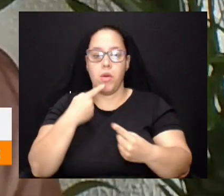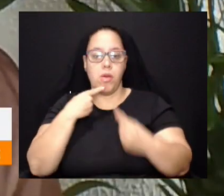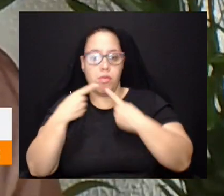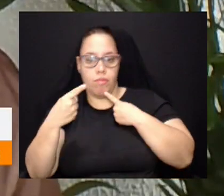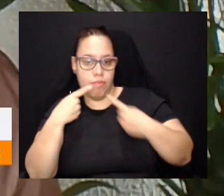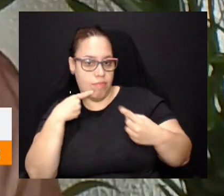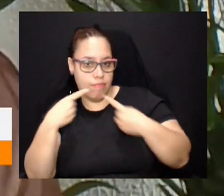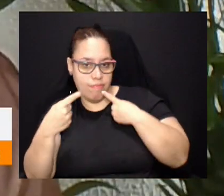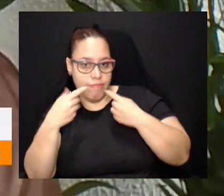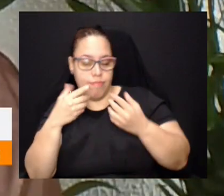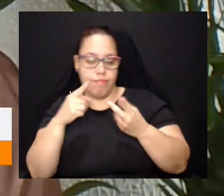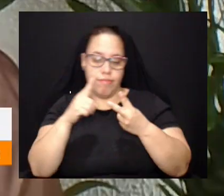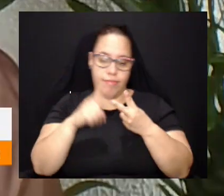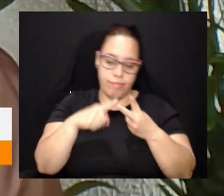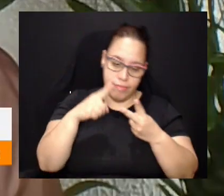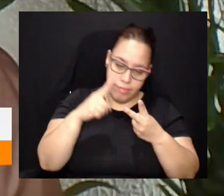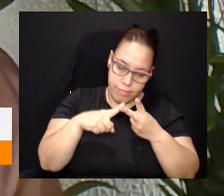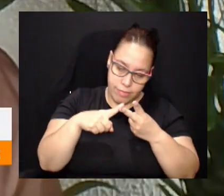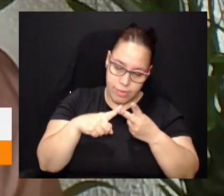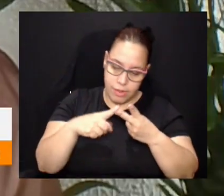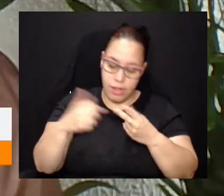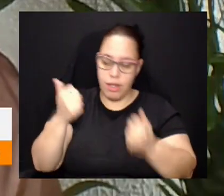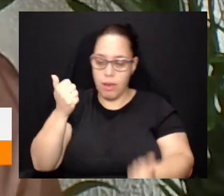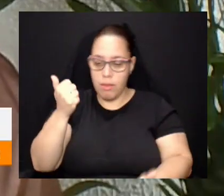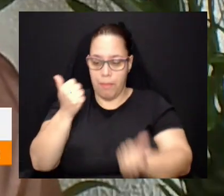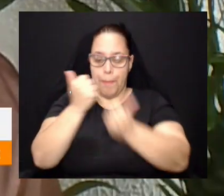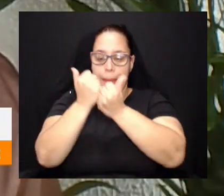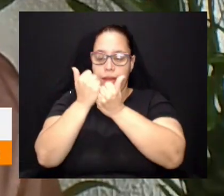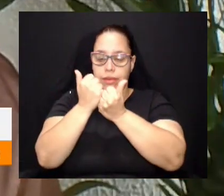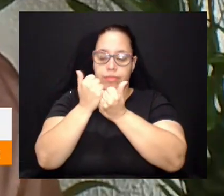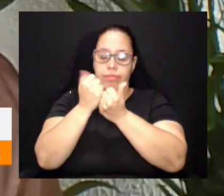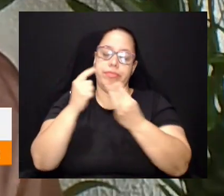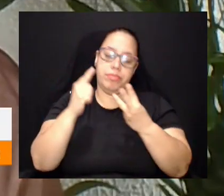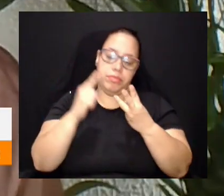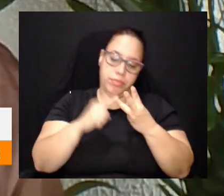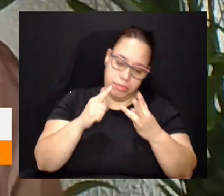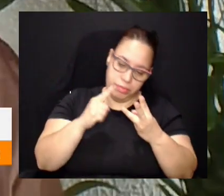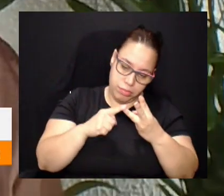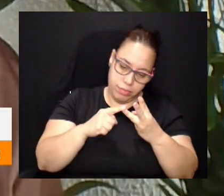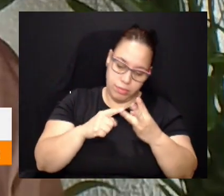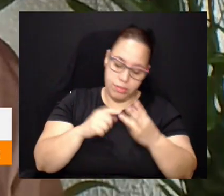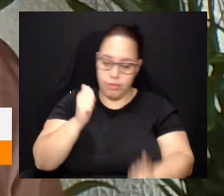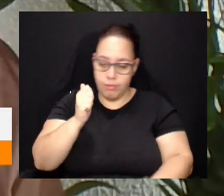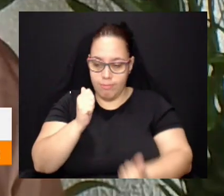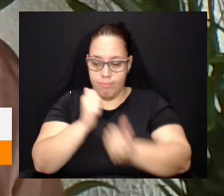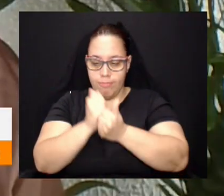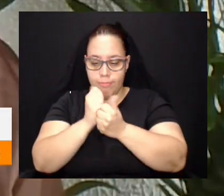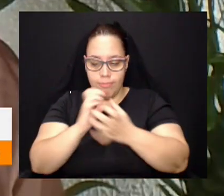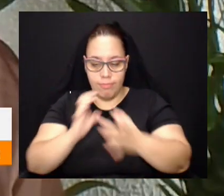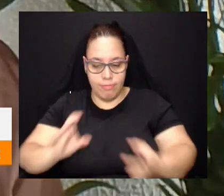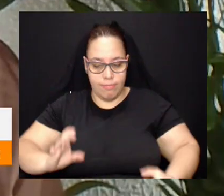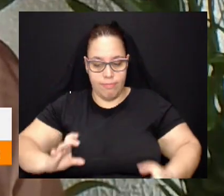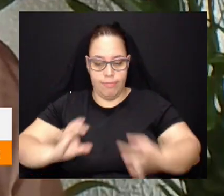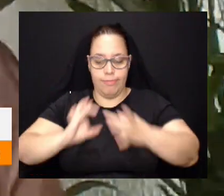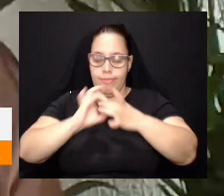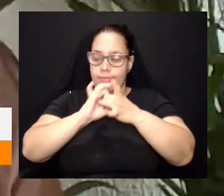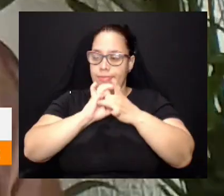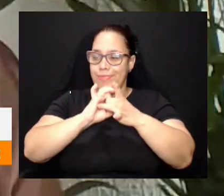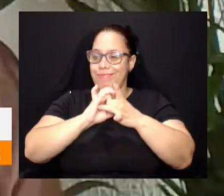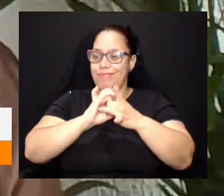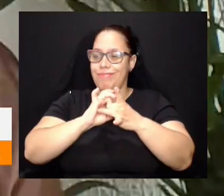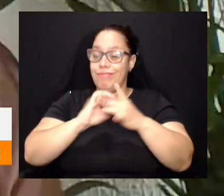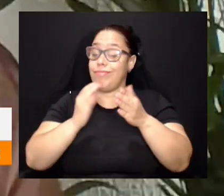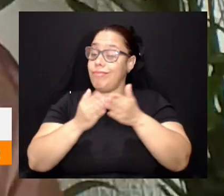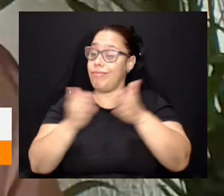abro espaço para a parceria, eu abro espaço para o apoio. E aí eu abro espaço